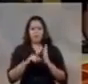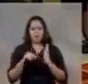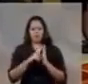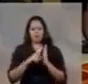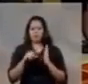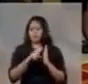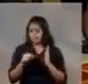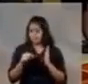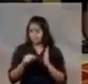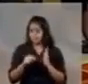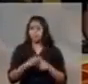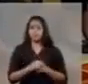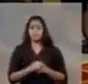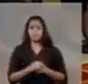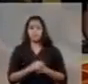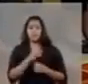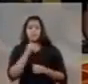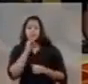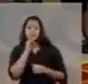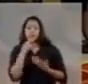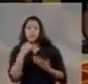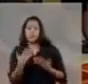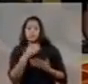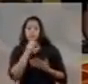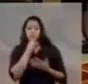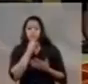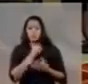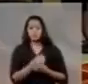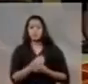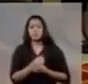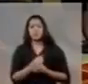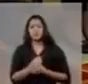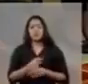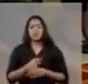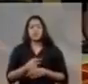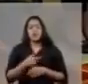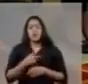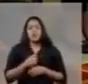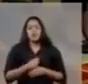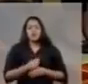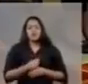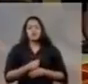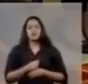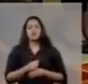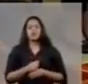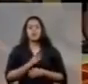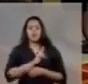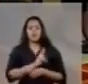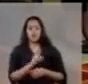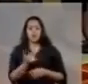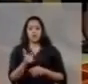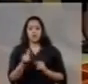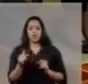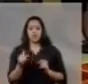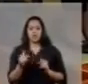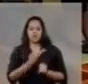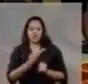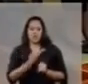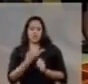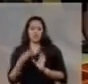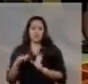Direito se mede pelo tratamento que o Estado dispensa às confissões que não têm familiaridade com o poder, mas nem por isso